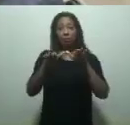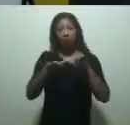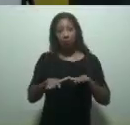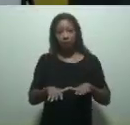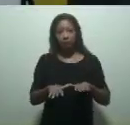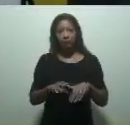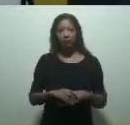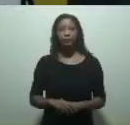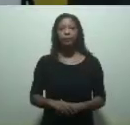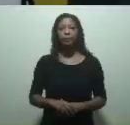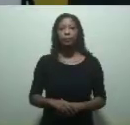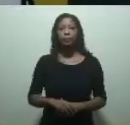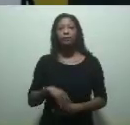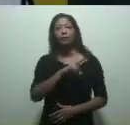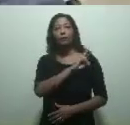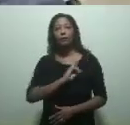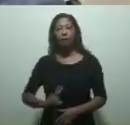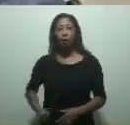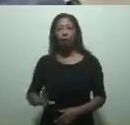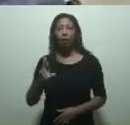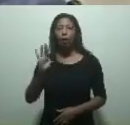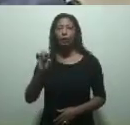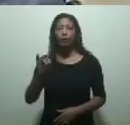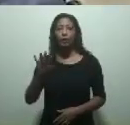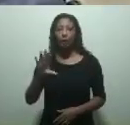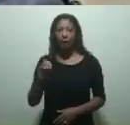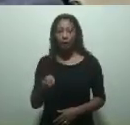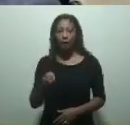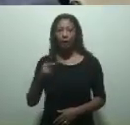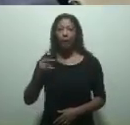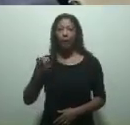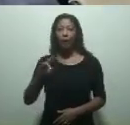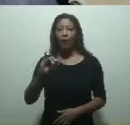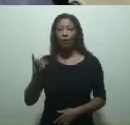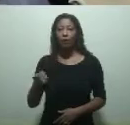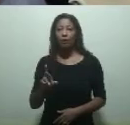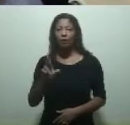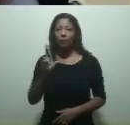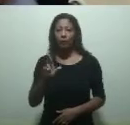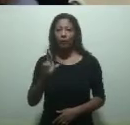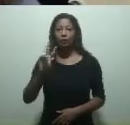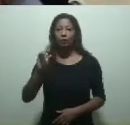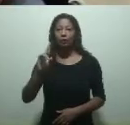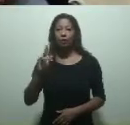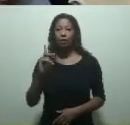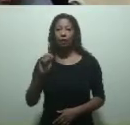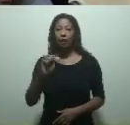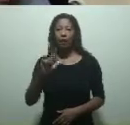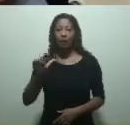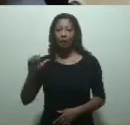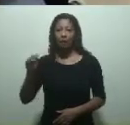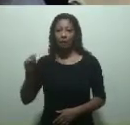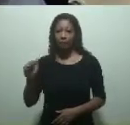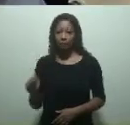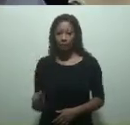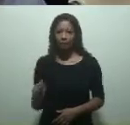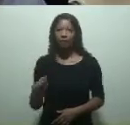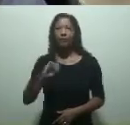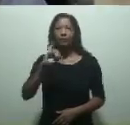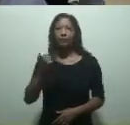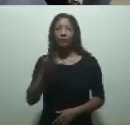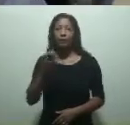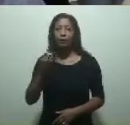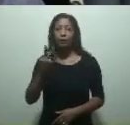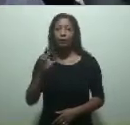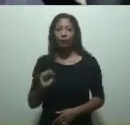ordinária, vereador Rogério Santiago, vereador Paulão Júnior, vereadora Ralessa Freire, vereador Jeová